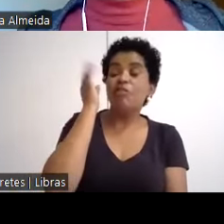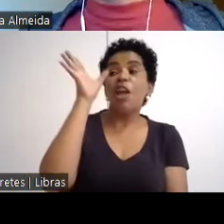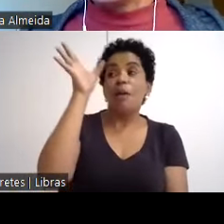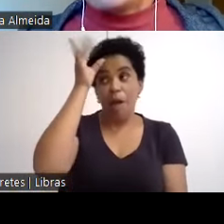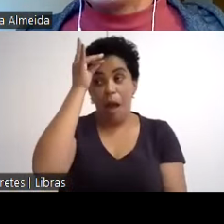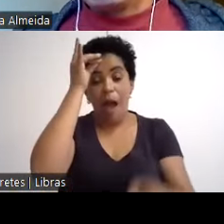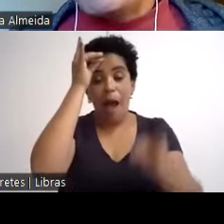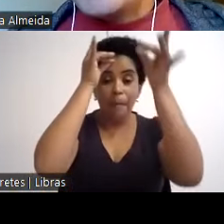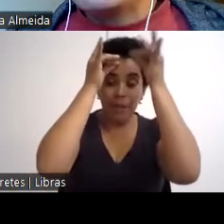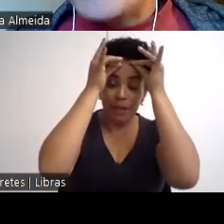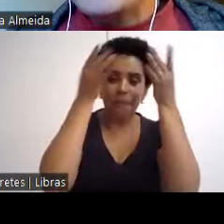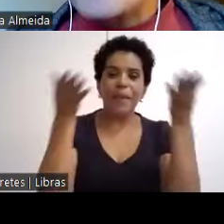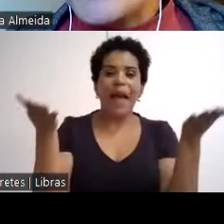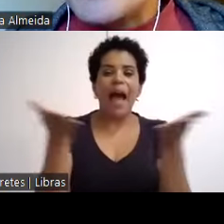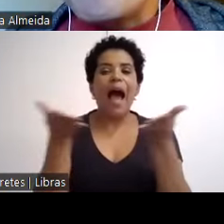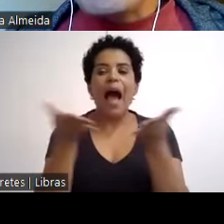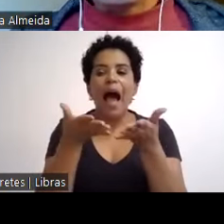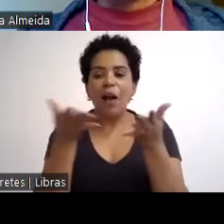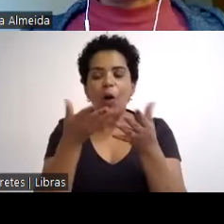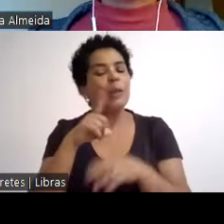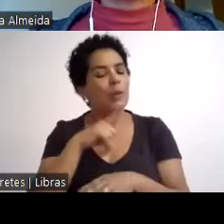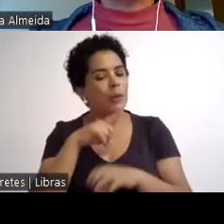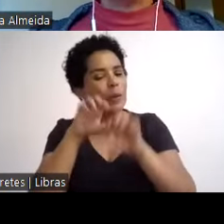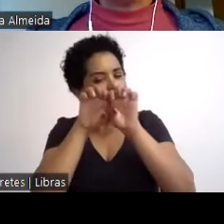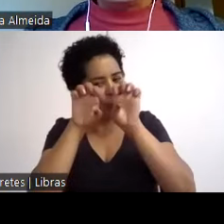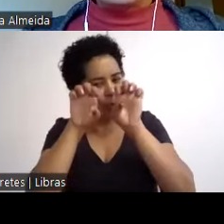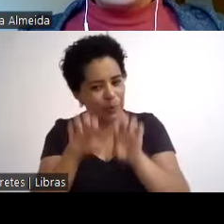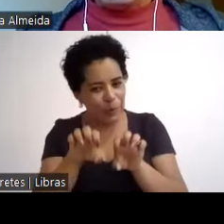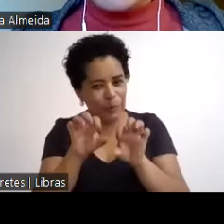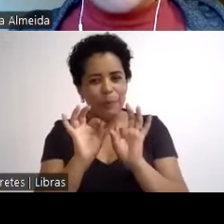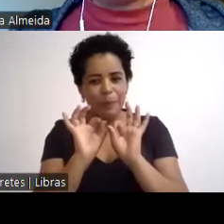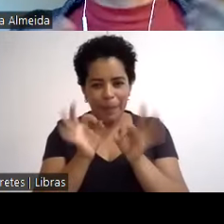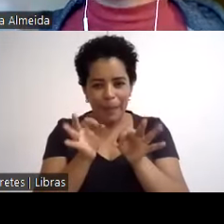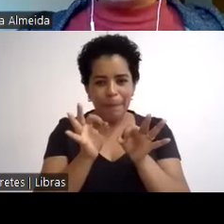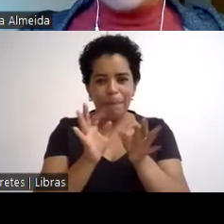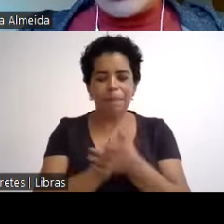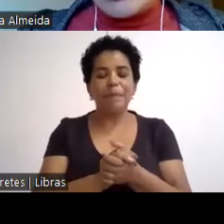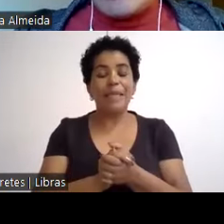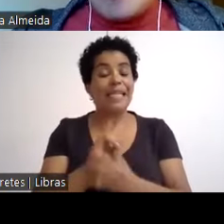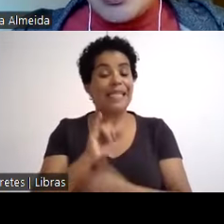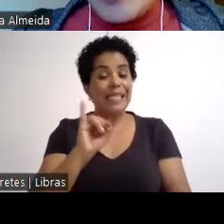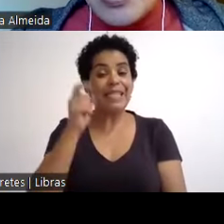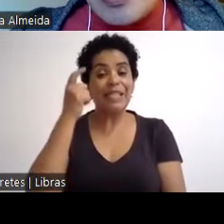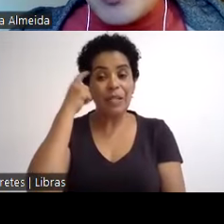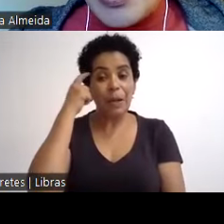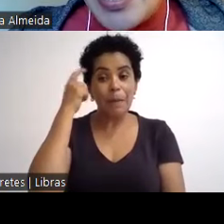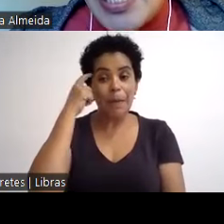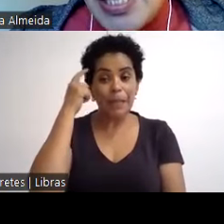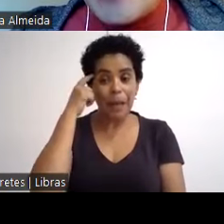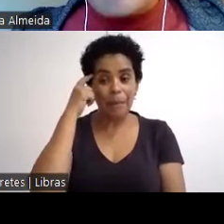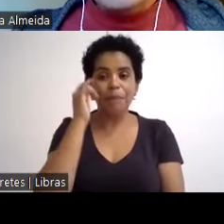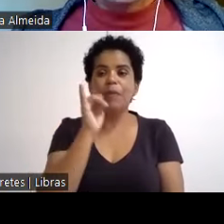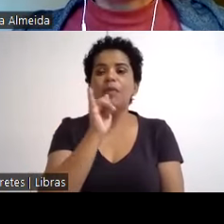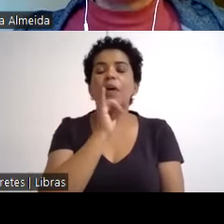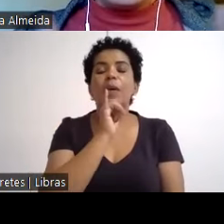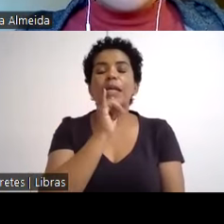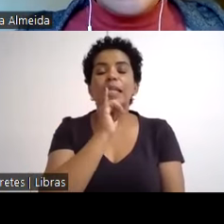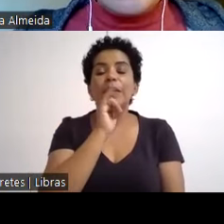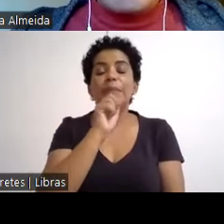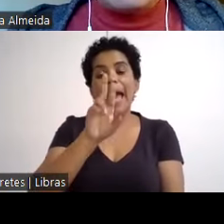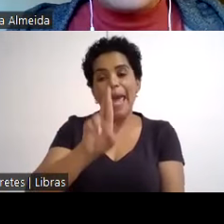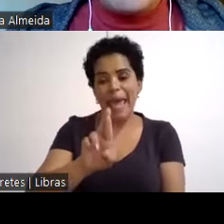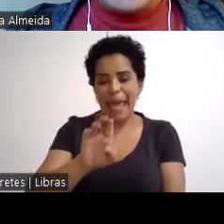vamos agora ter efetivamente uma estrutura. Então, se a gente pensar, também vou trazer novamente o exemplo da Recria,